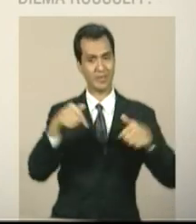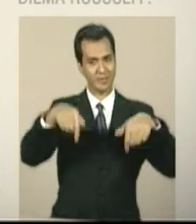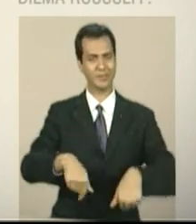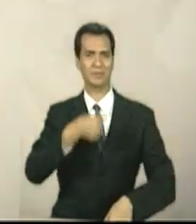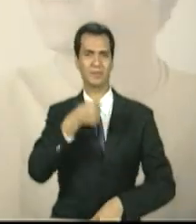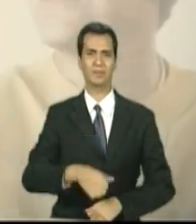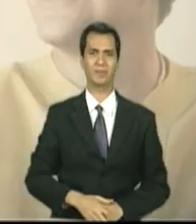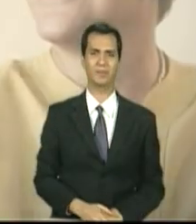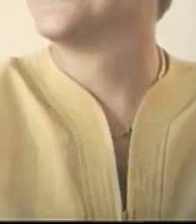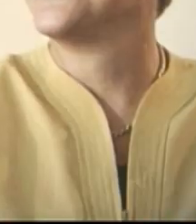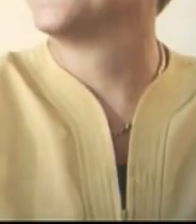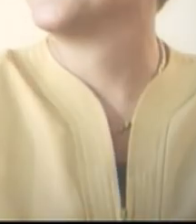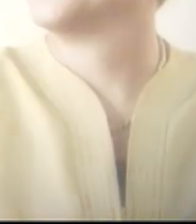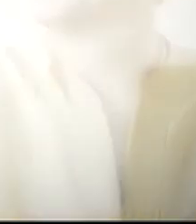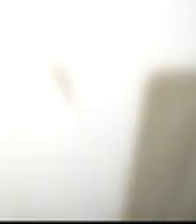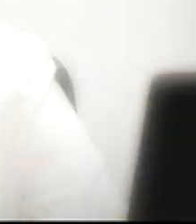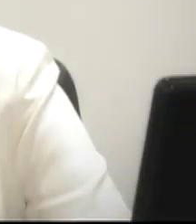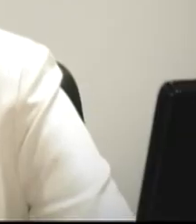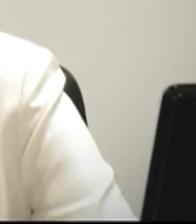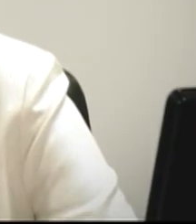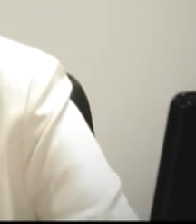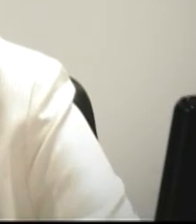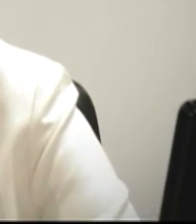acompanharam até aqui ó